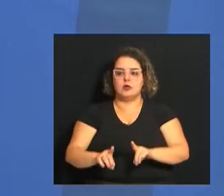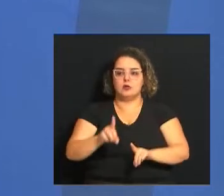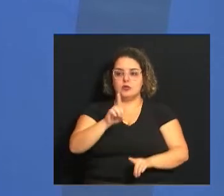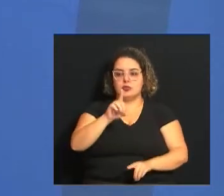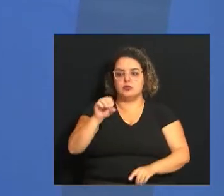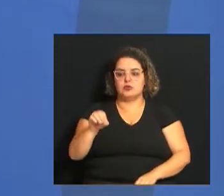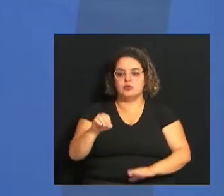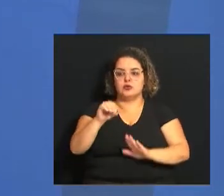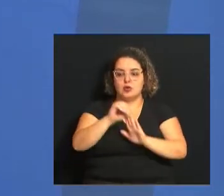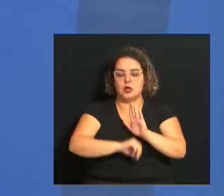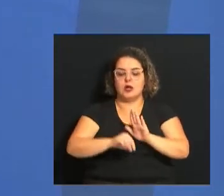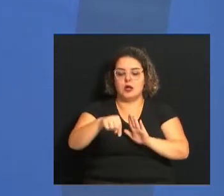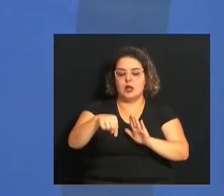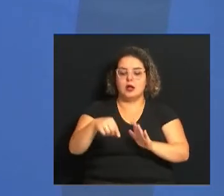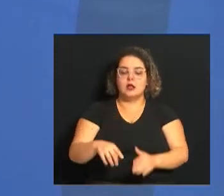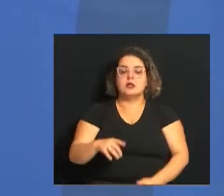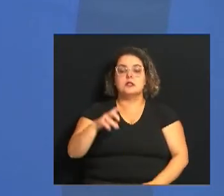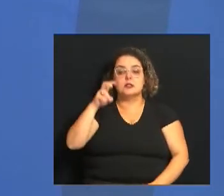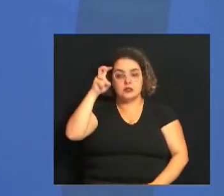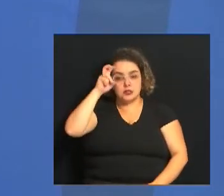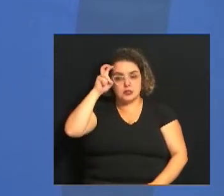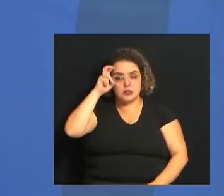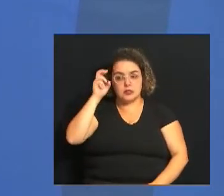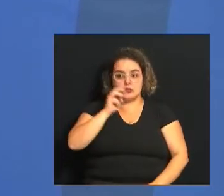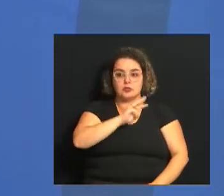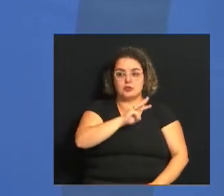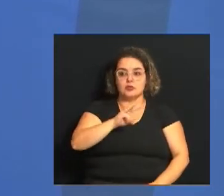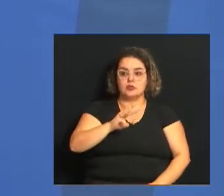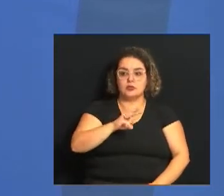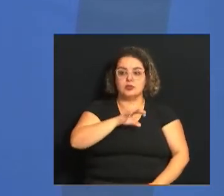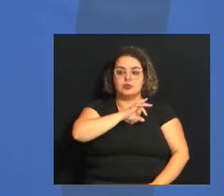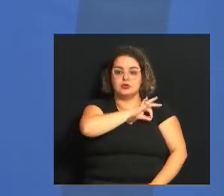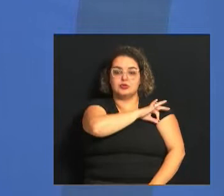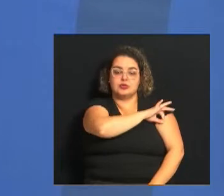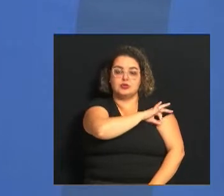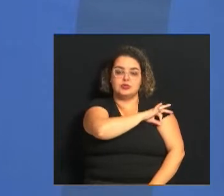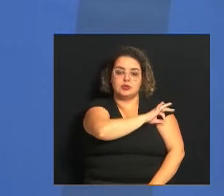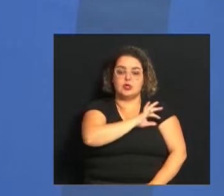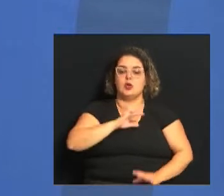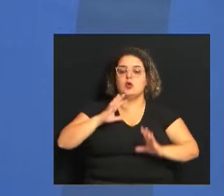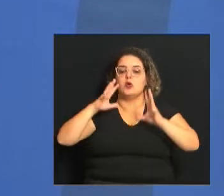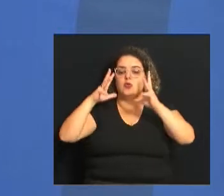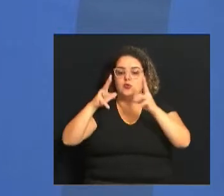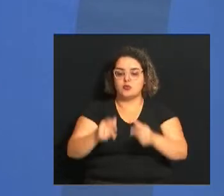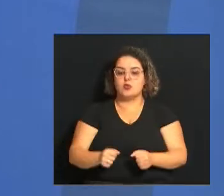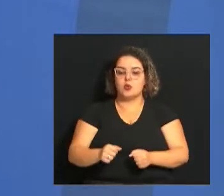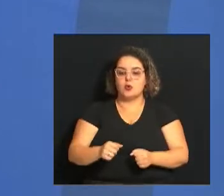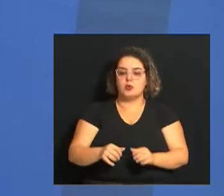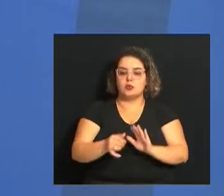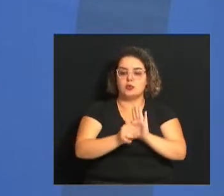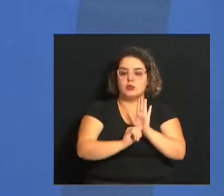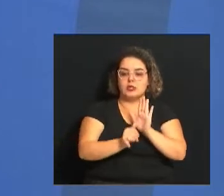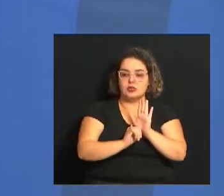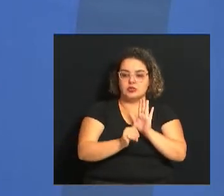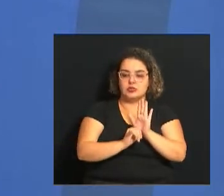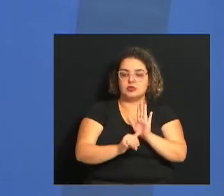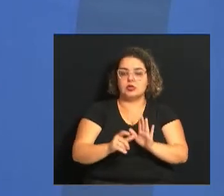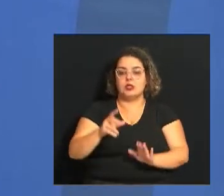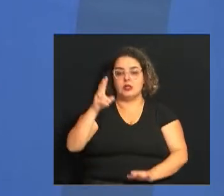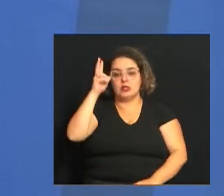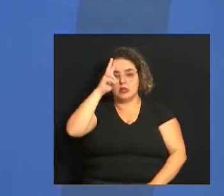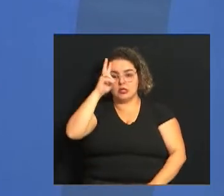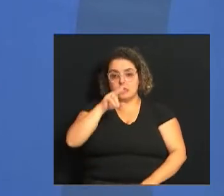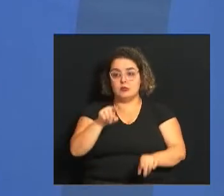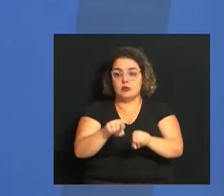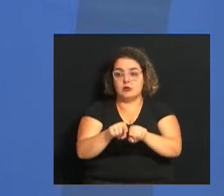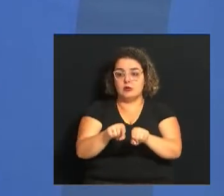desta quinta-feira, lá no site da Prefeitura você encontra todo o edital. Inclusive, a gente lembra que também tem no